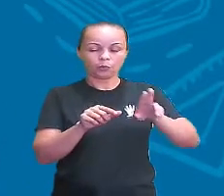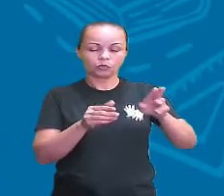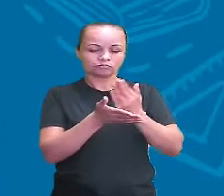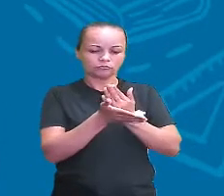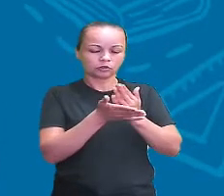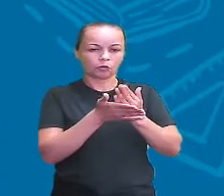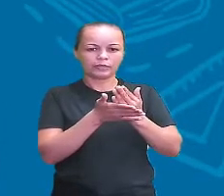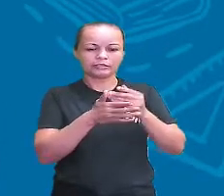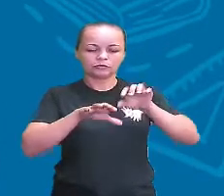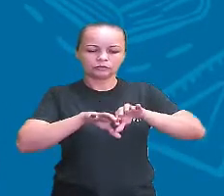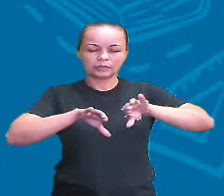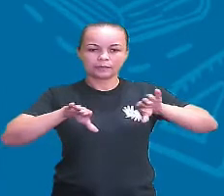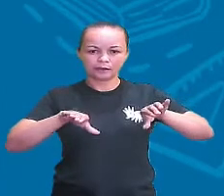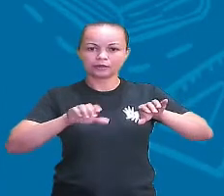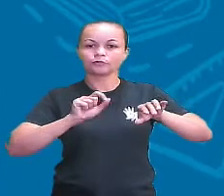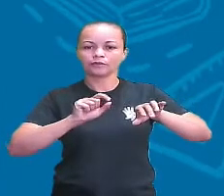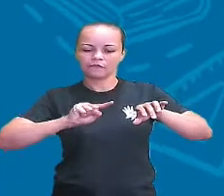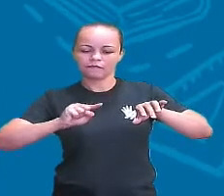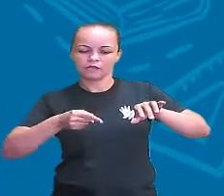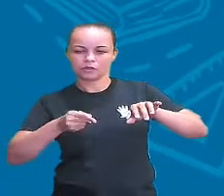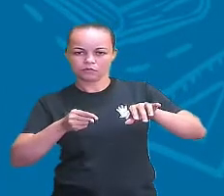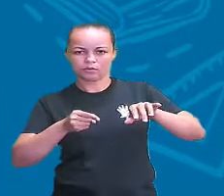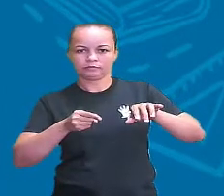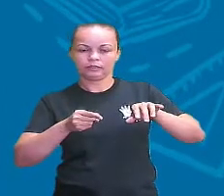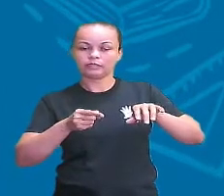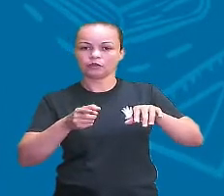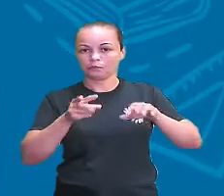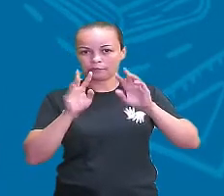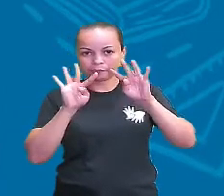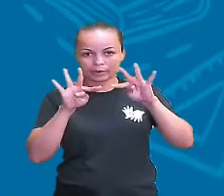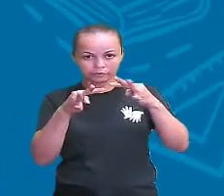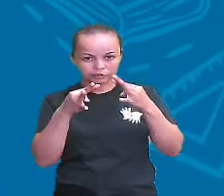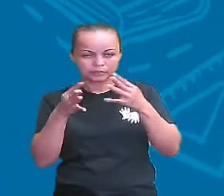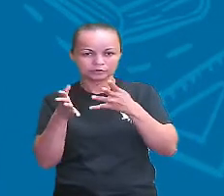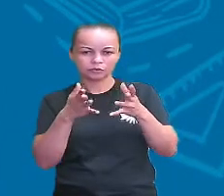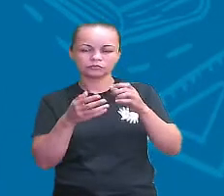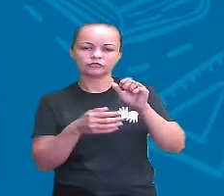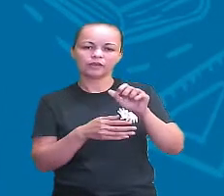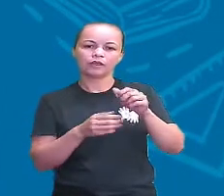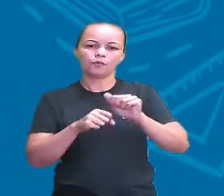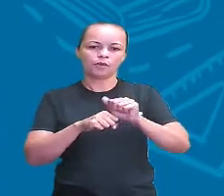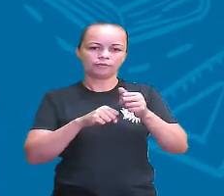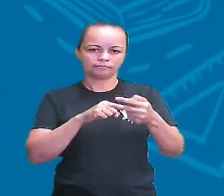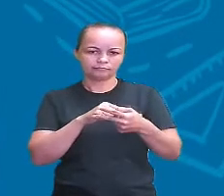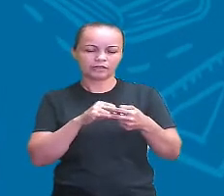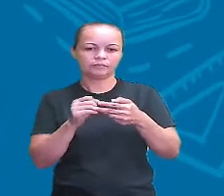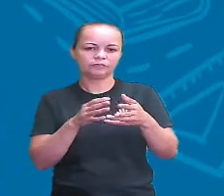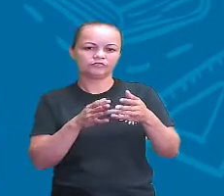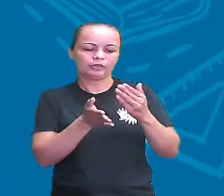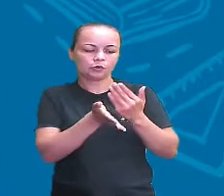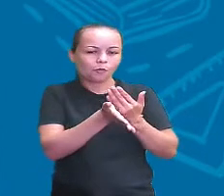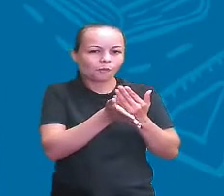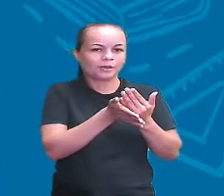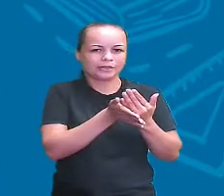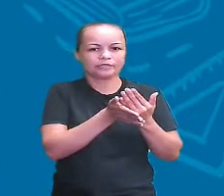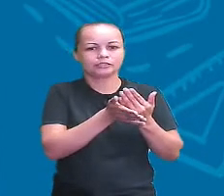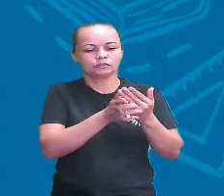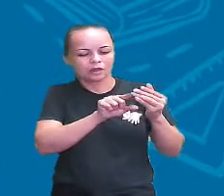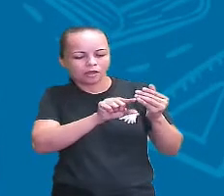são separados por vírgula. Então fica ligadinho, quando você tiver um advérbio e ele estiver no início da tua frase, ele vai estar